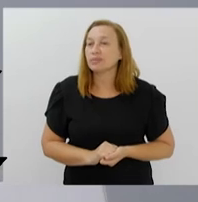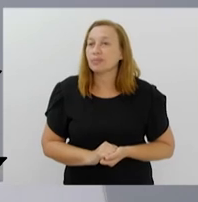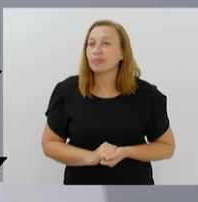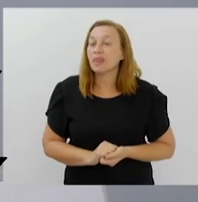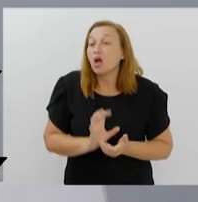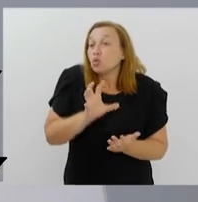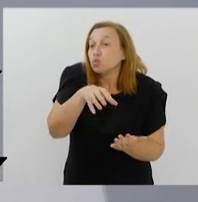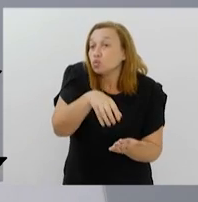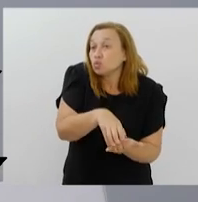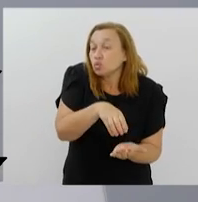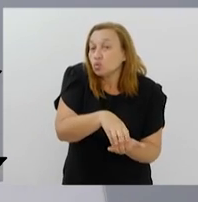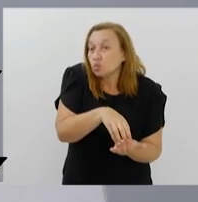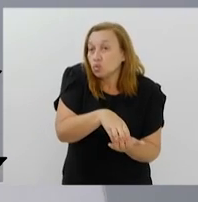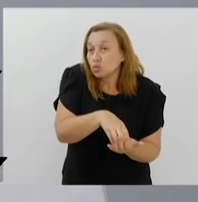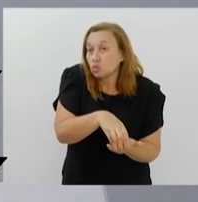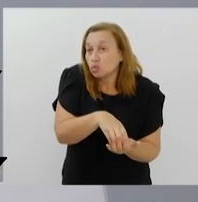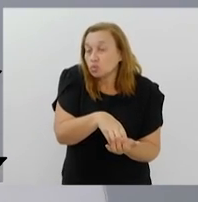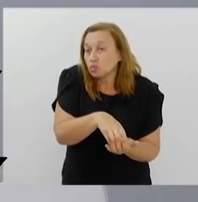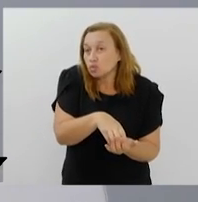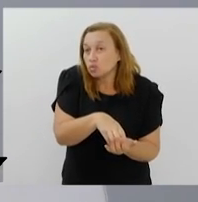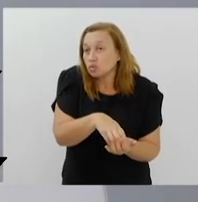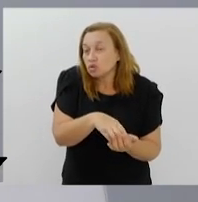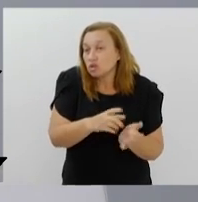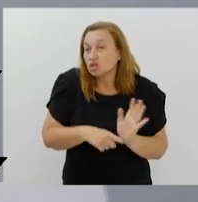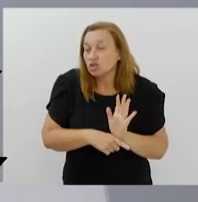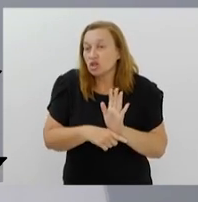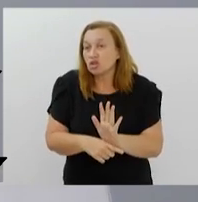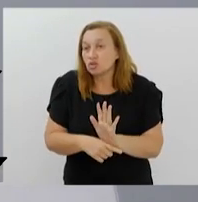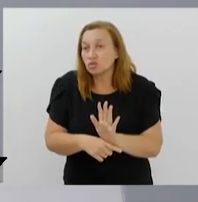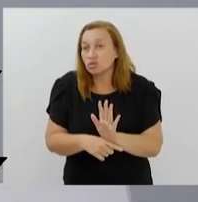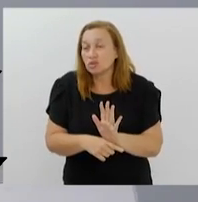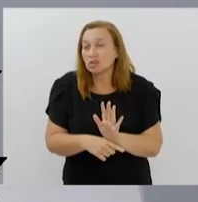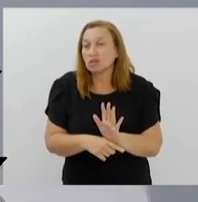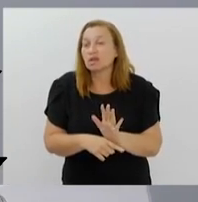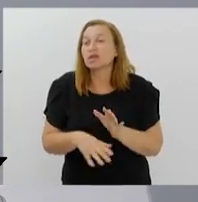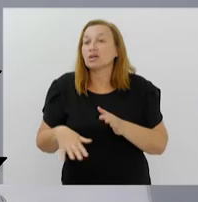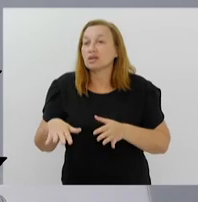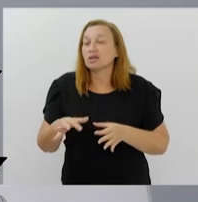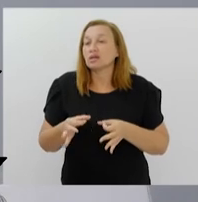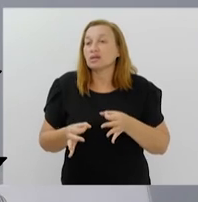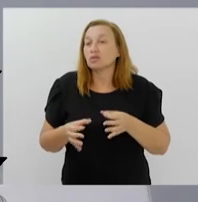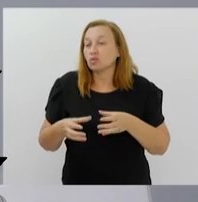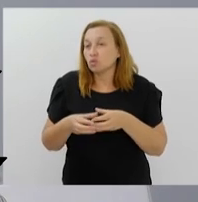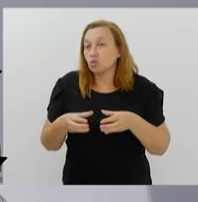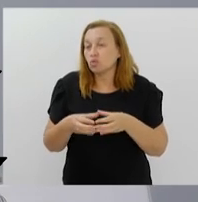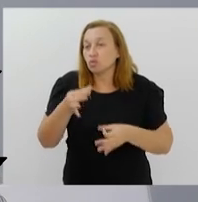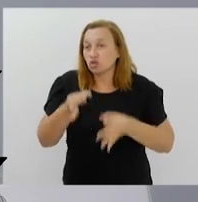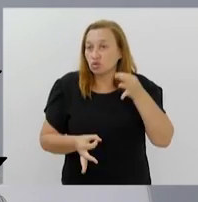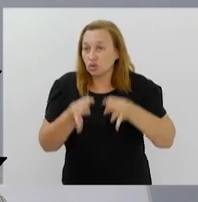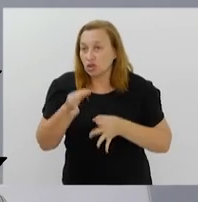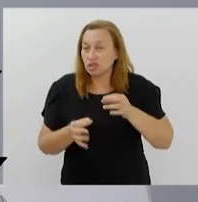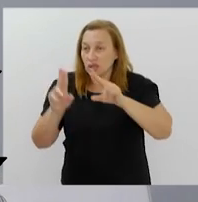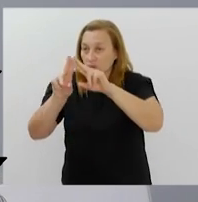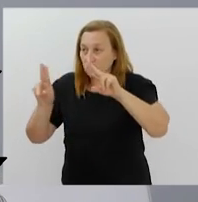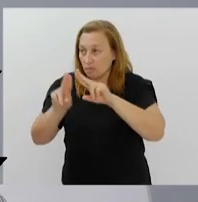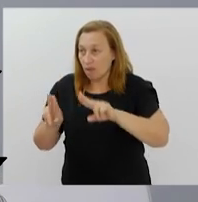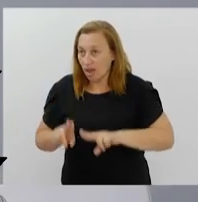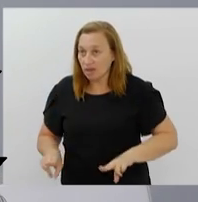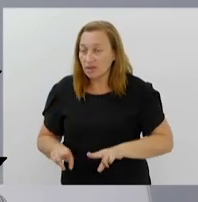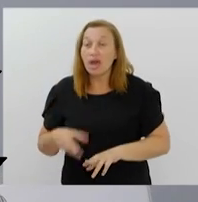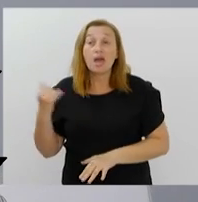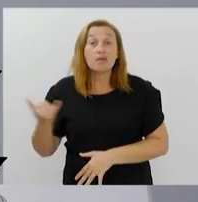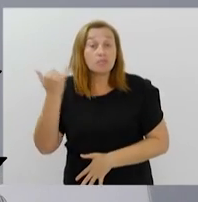núcleo de conciliação pré-processual dentro do departamento jurídico da Unimed ferge portanto assim eh é